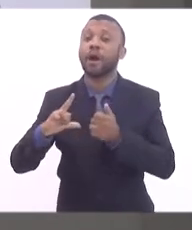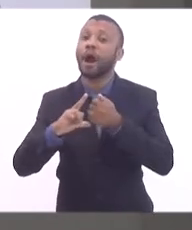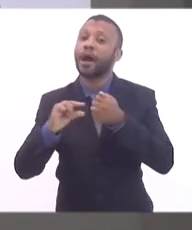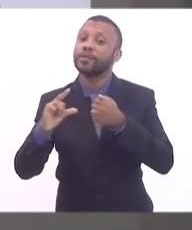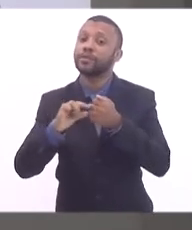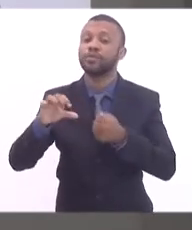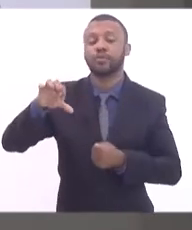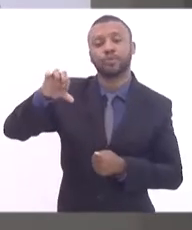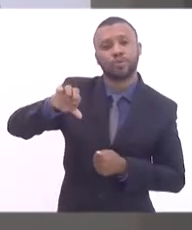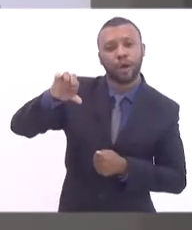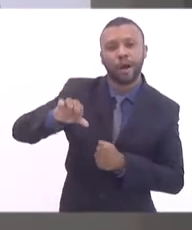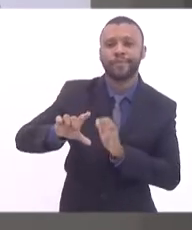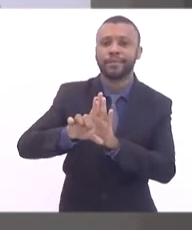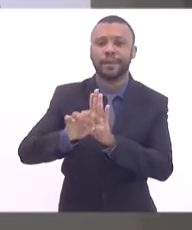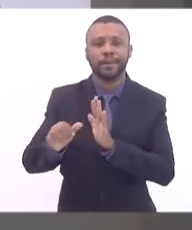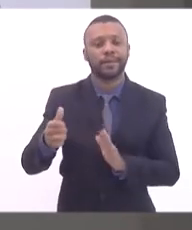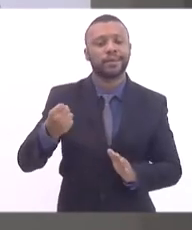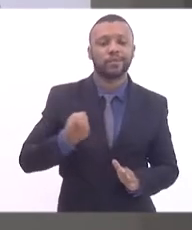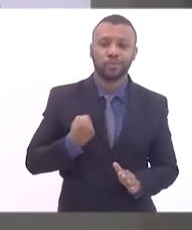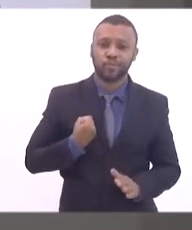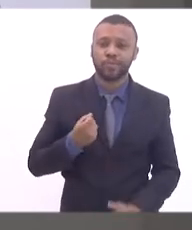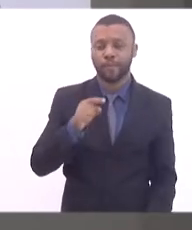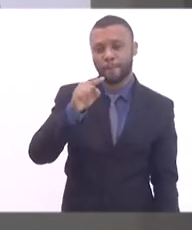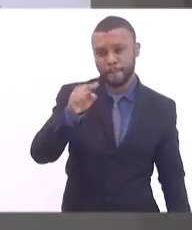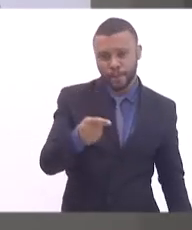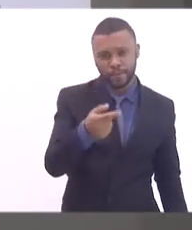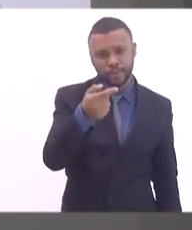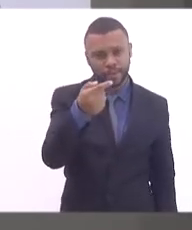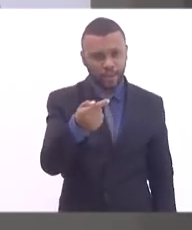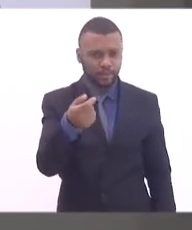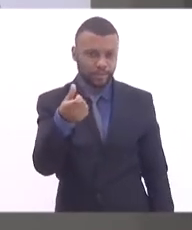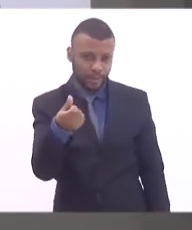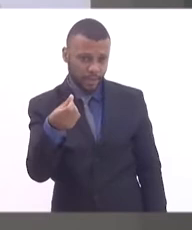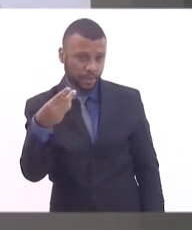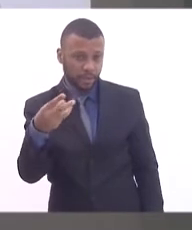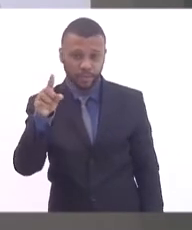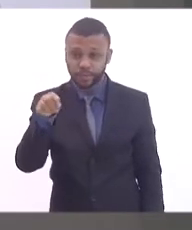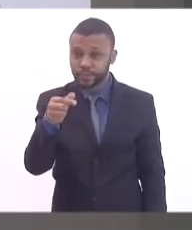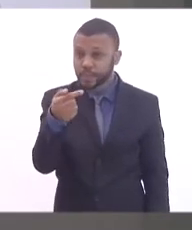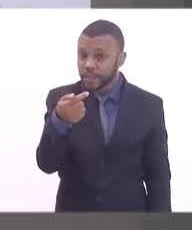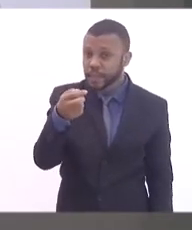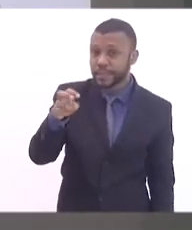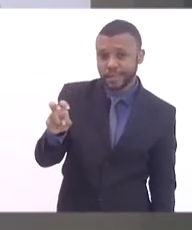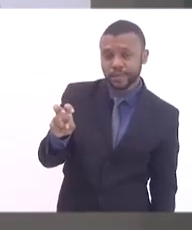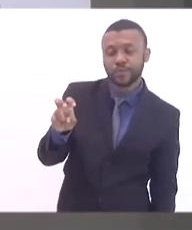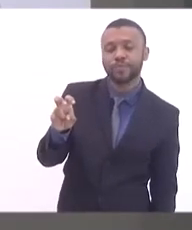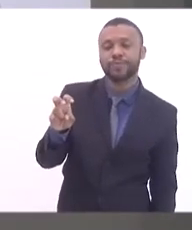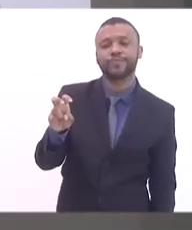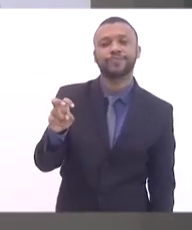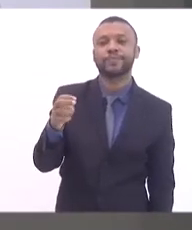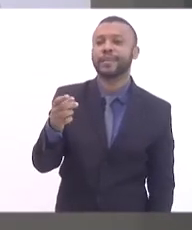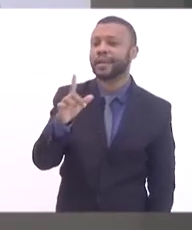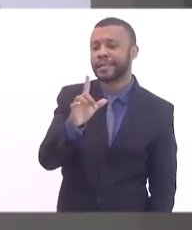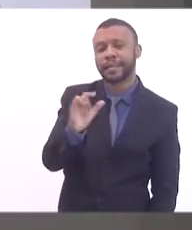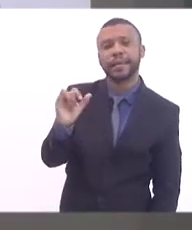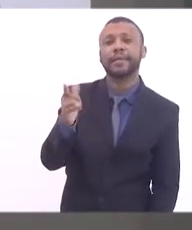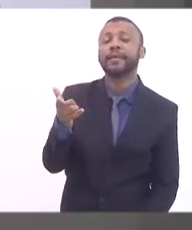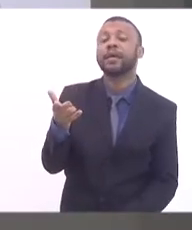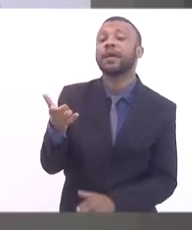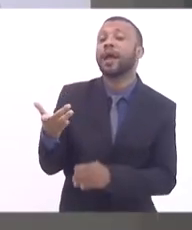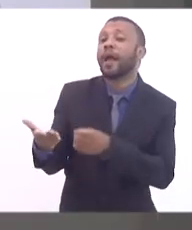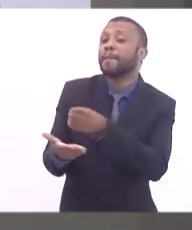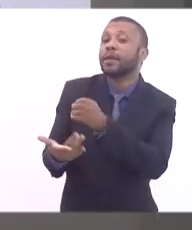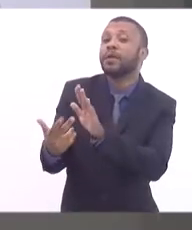9º da Lei mil 763 de 75 que Aleixo que baliza o